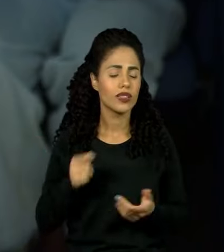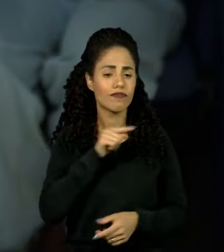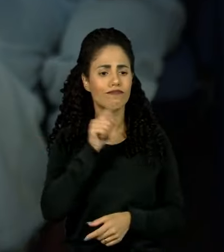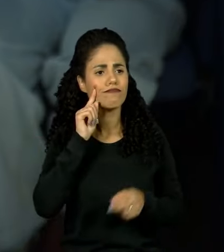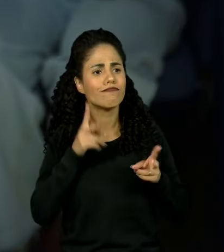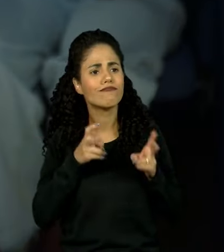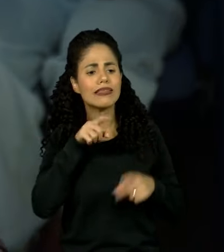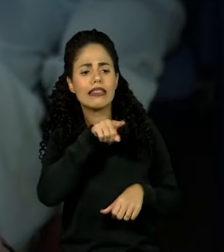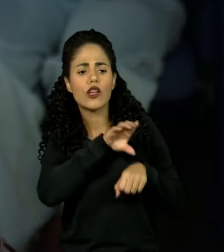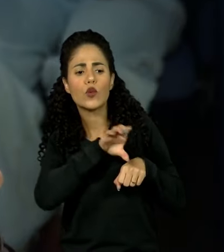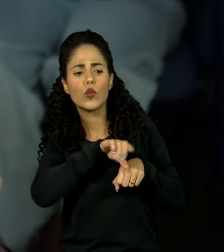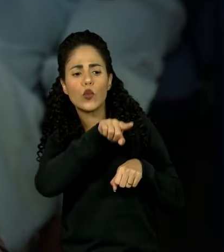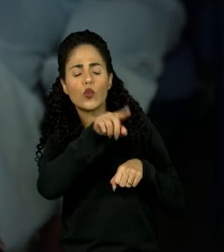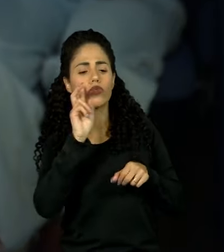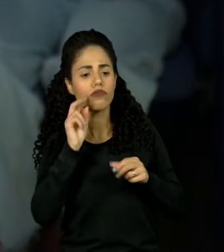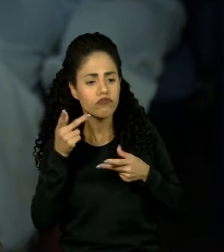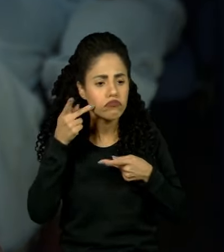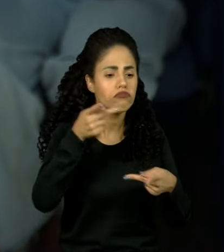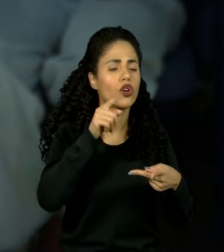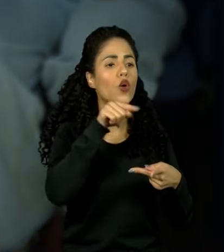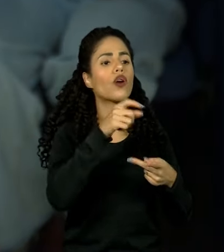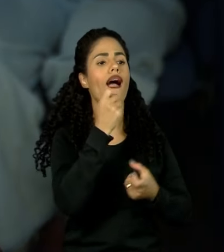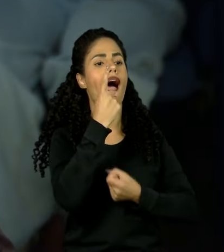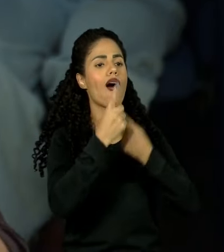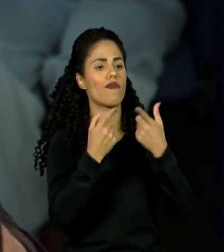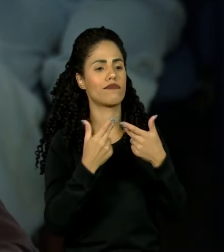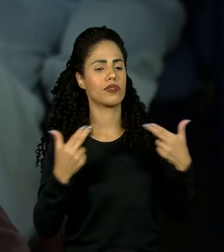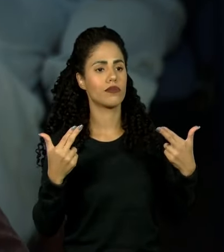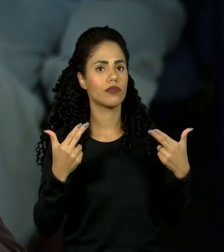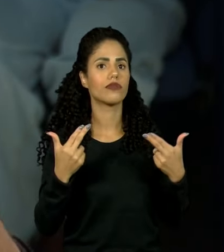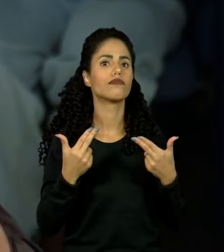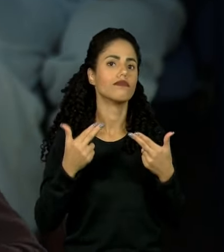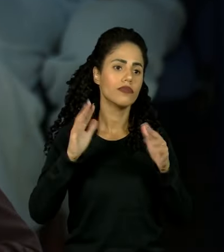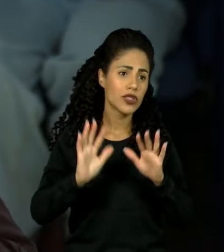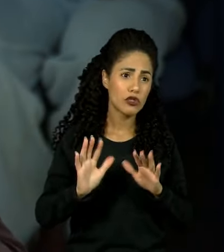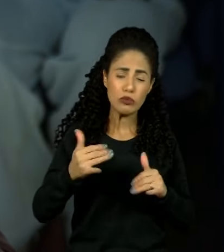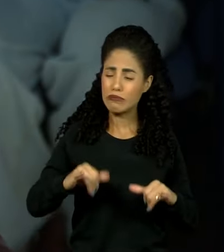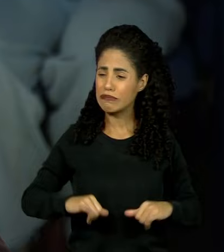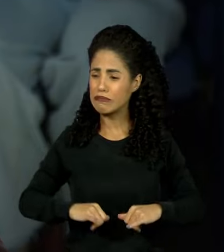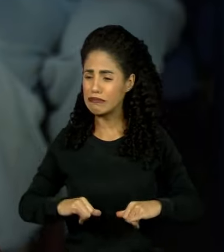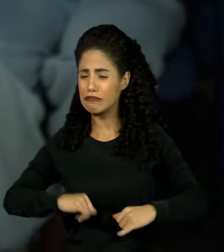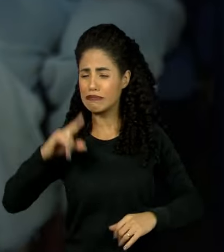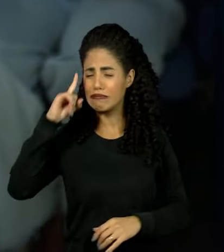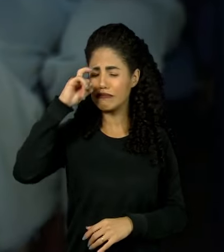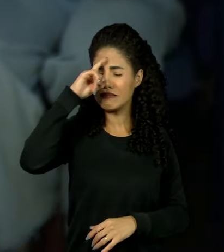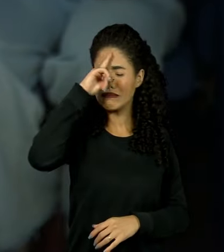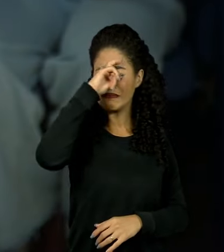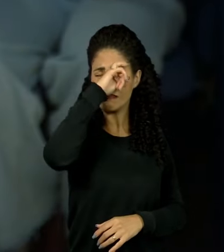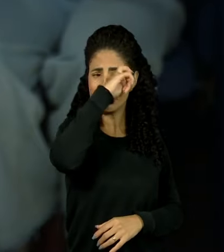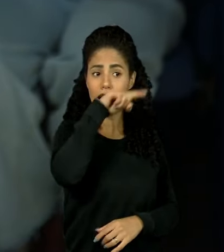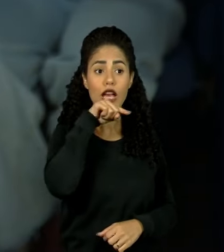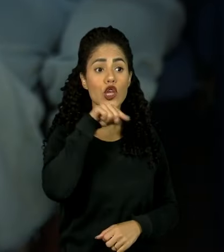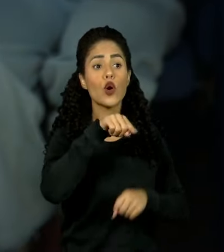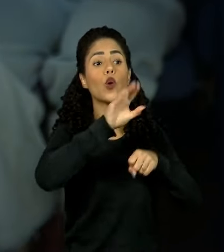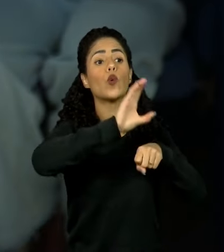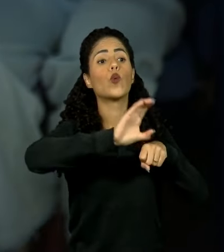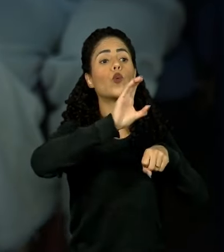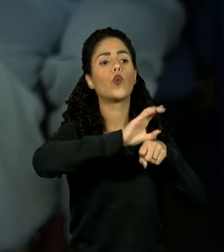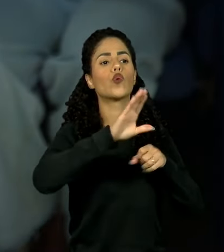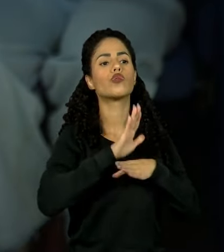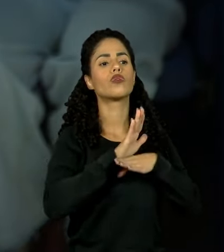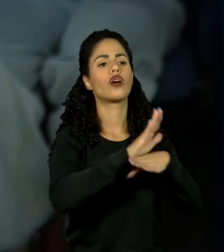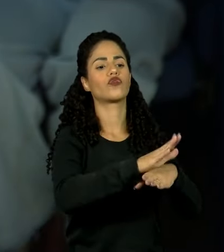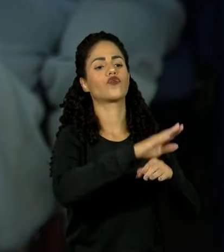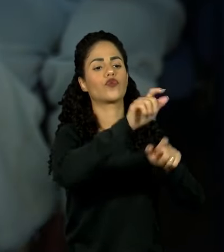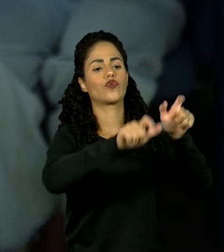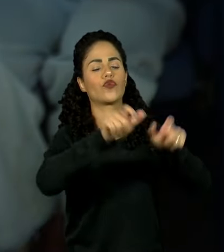naquele curso inclusive alguns compartilhamentos de calvários de dores e e e aquele curso assim ajudando aquelas